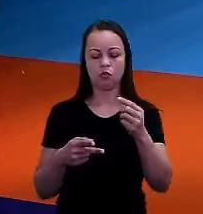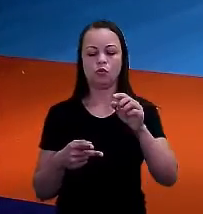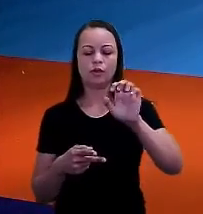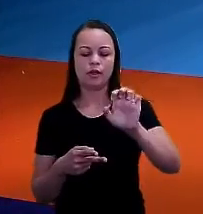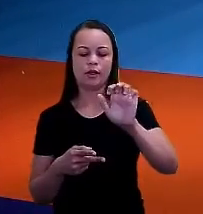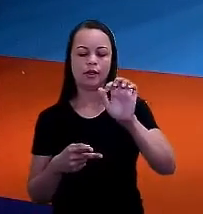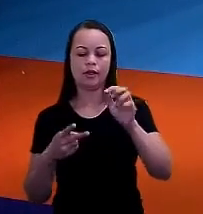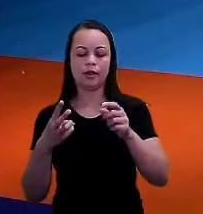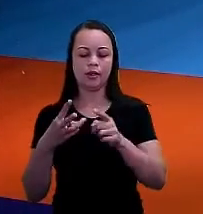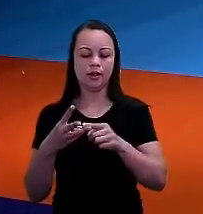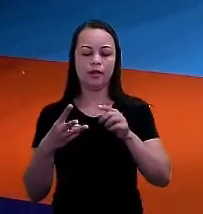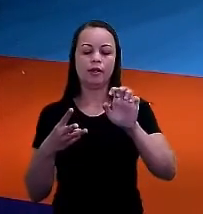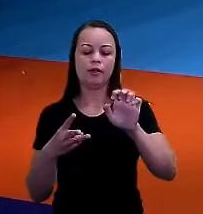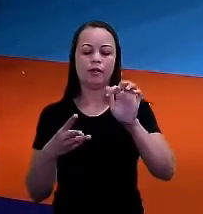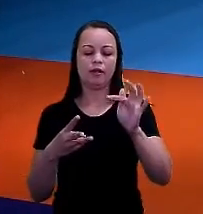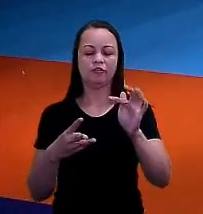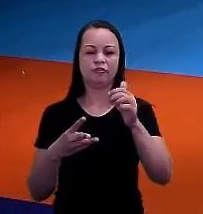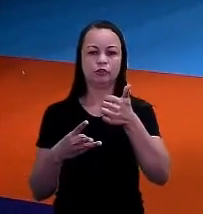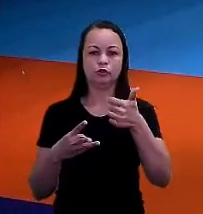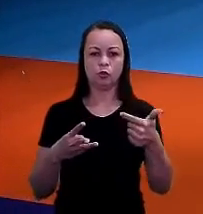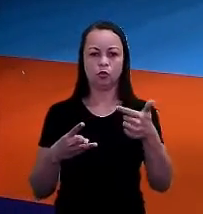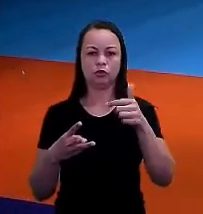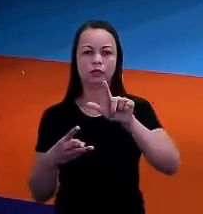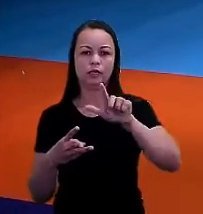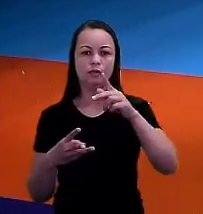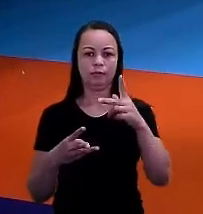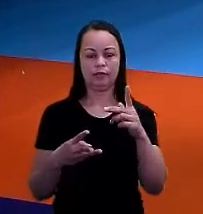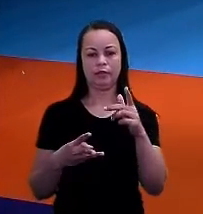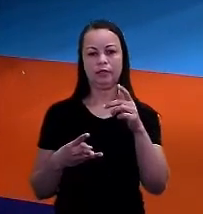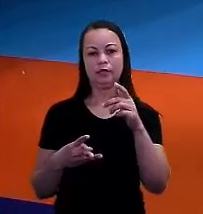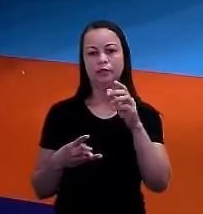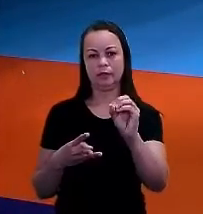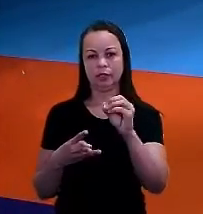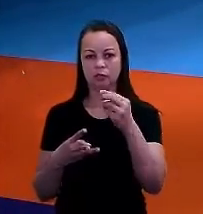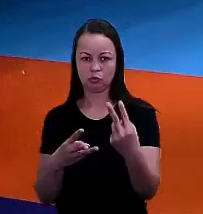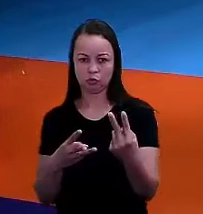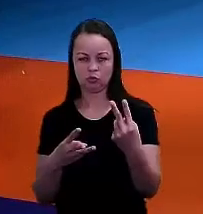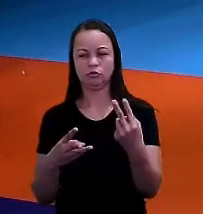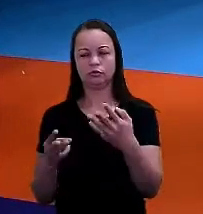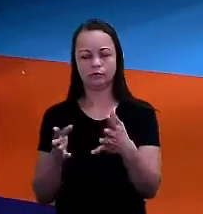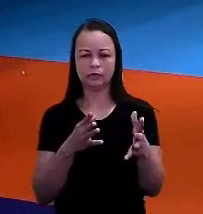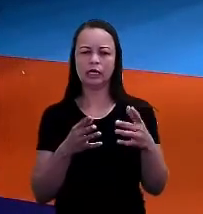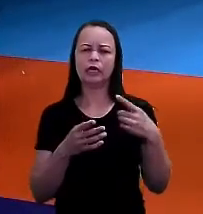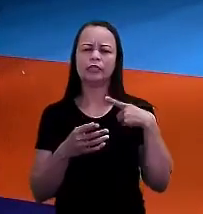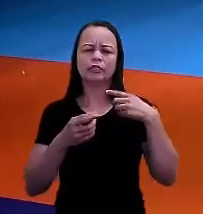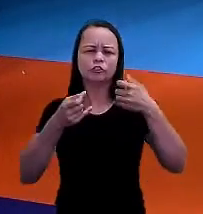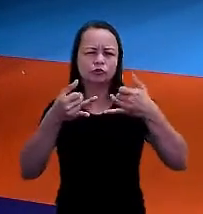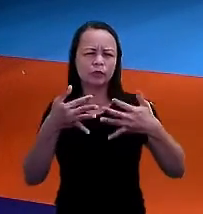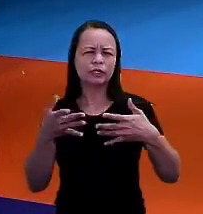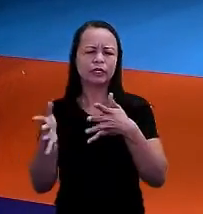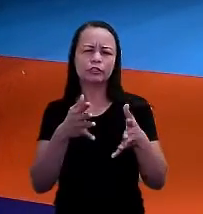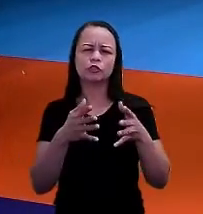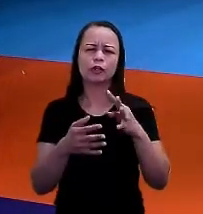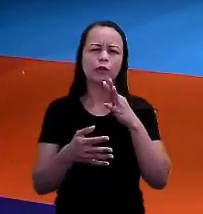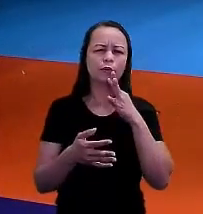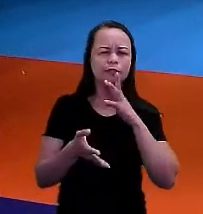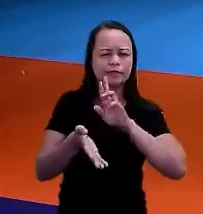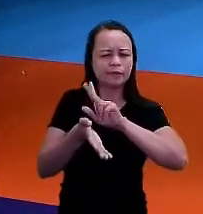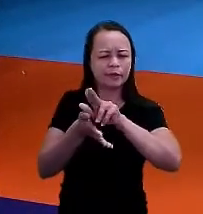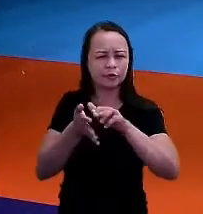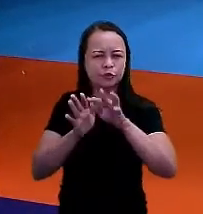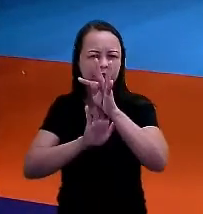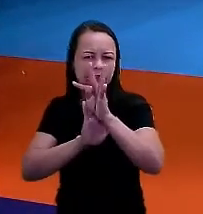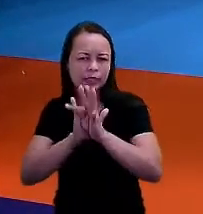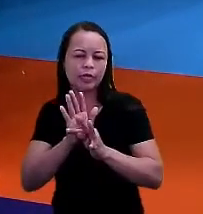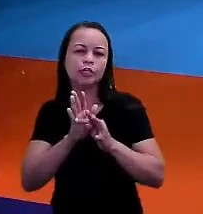Onde fala sobre essa questão de gêneros, de quadrinhas, parlendas, reconhecimento de textos como as